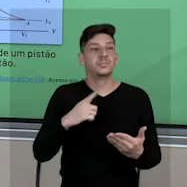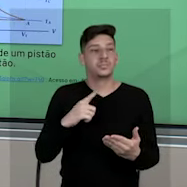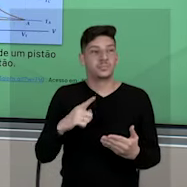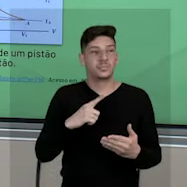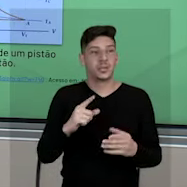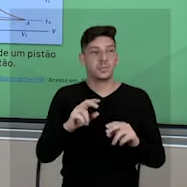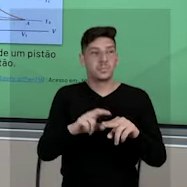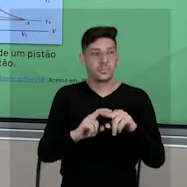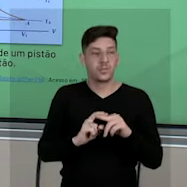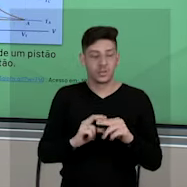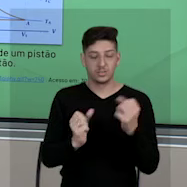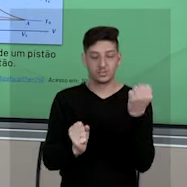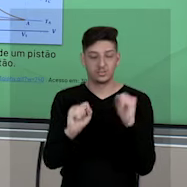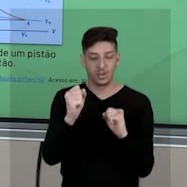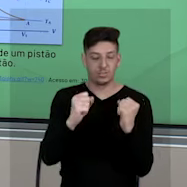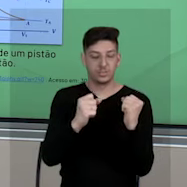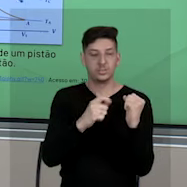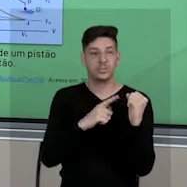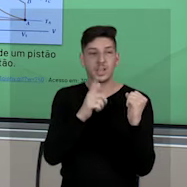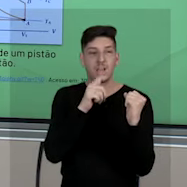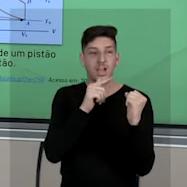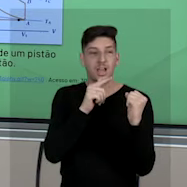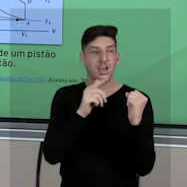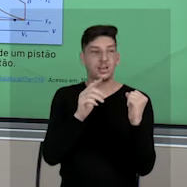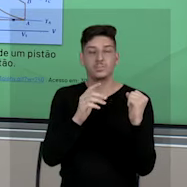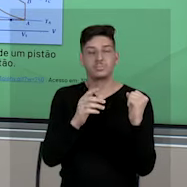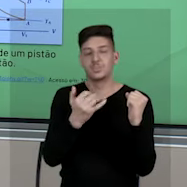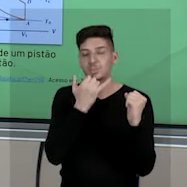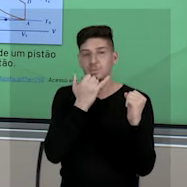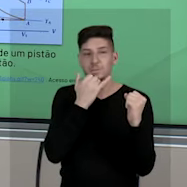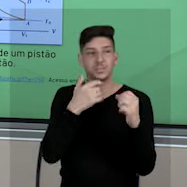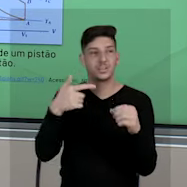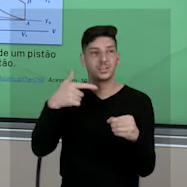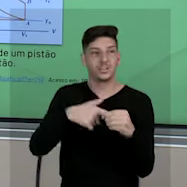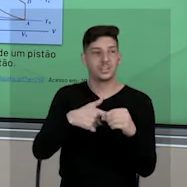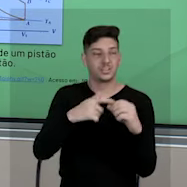das válvulas. Olha só, esse vermelhinho aí representaria ela.